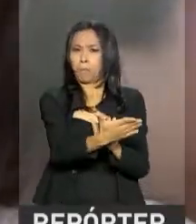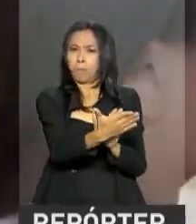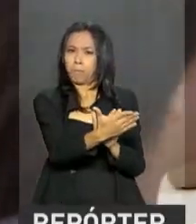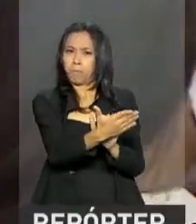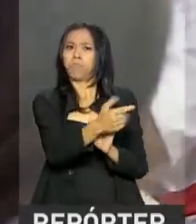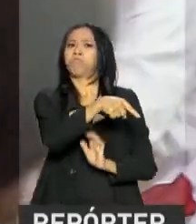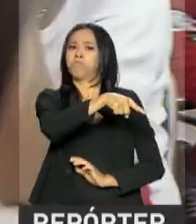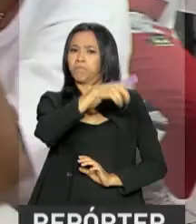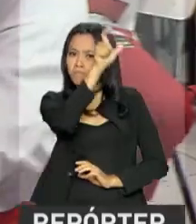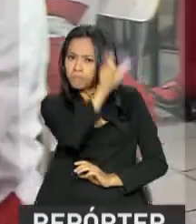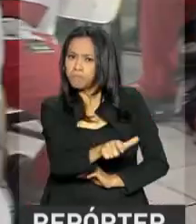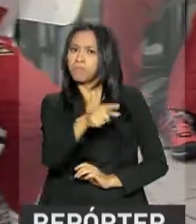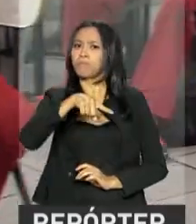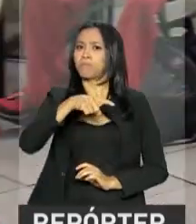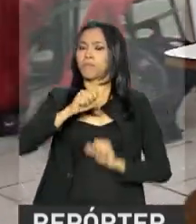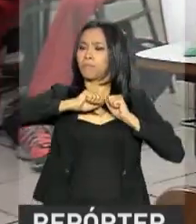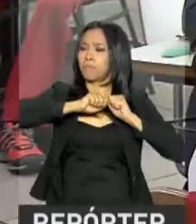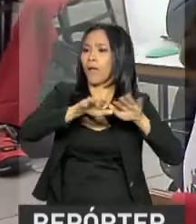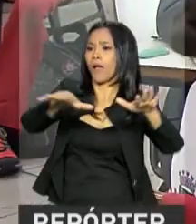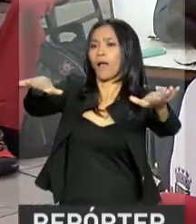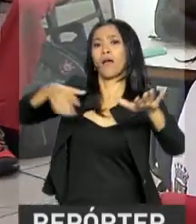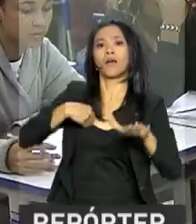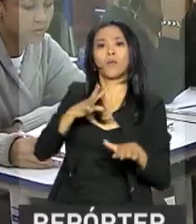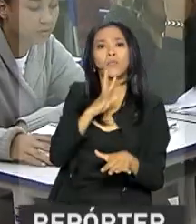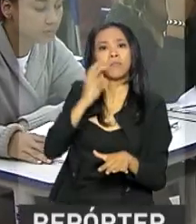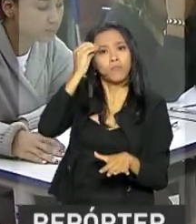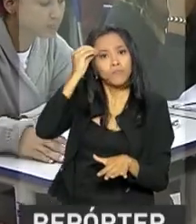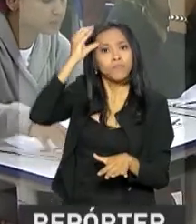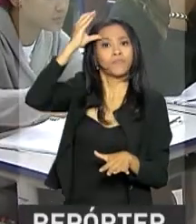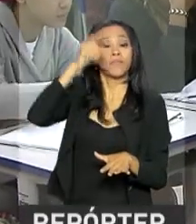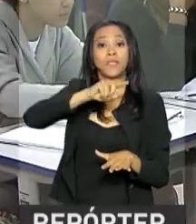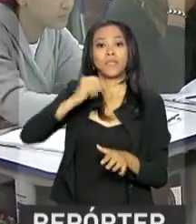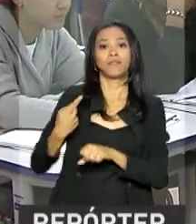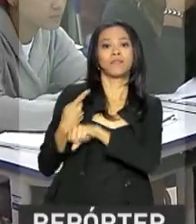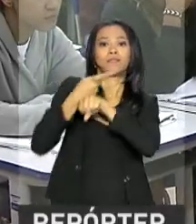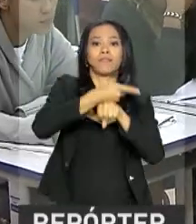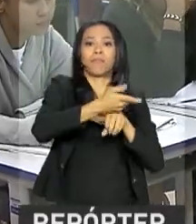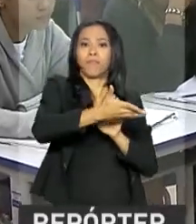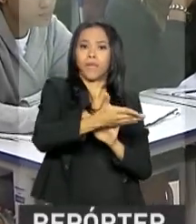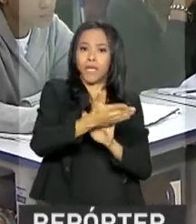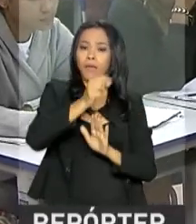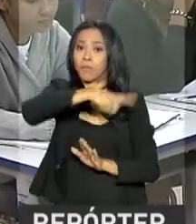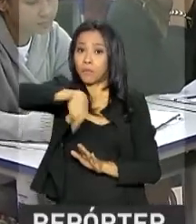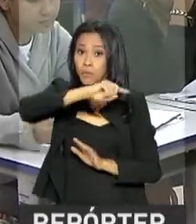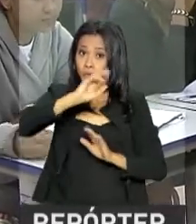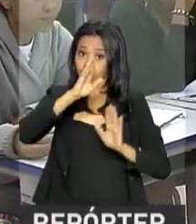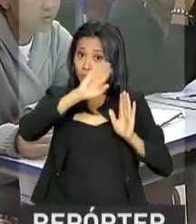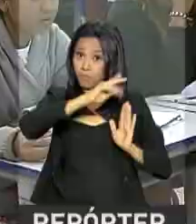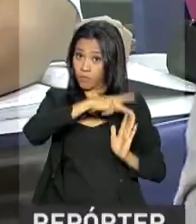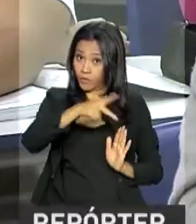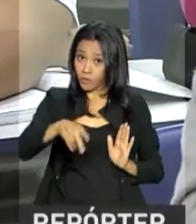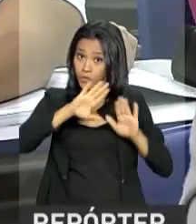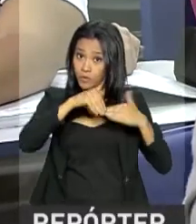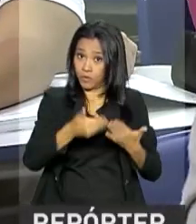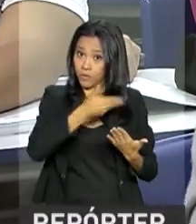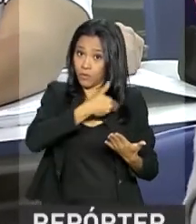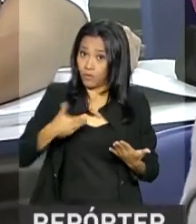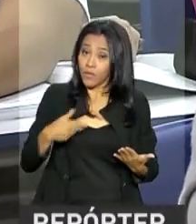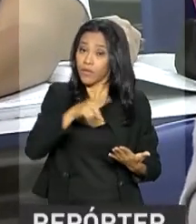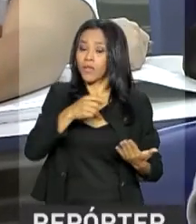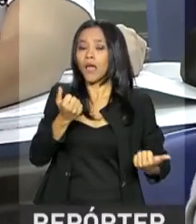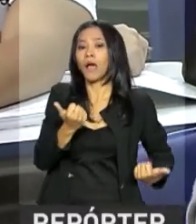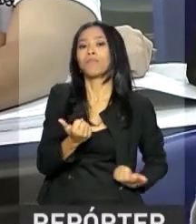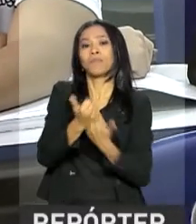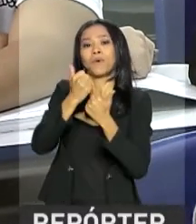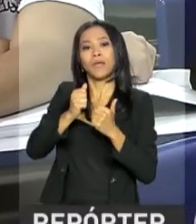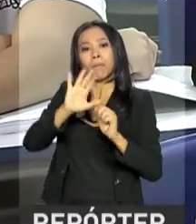importância desses disseminadores de conhecimento e premiar professores de escolas públicas que contribui para a melhoria dos processos